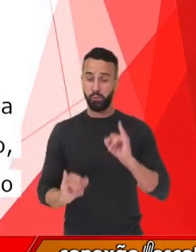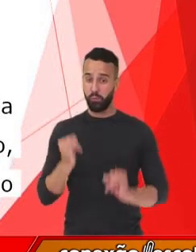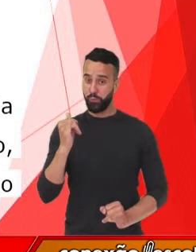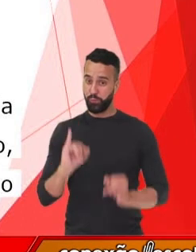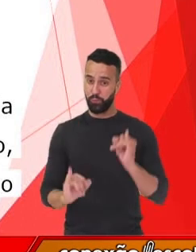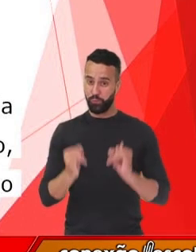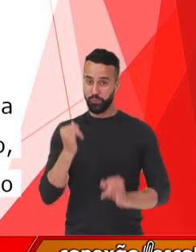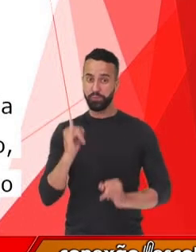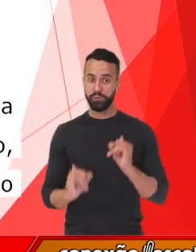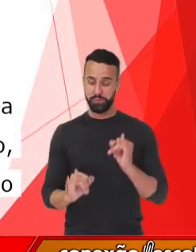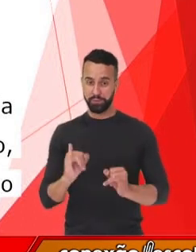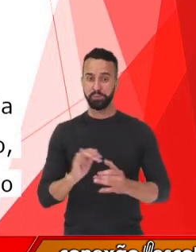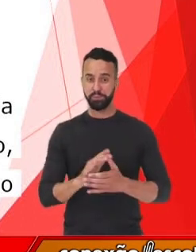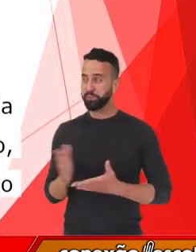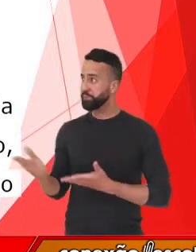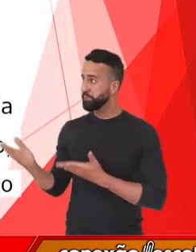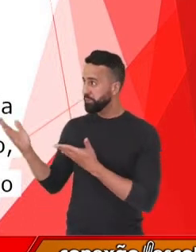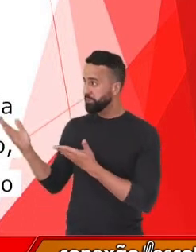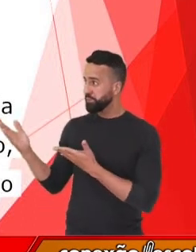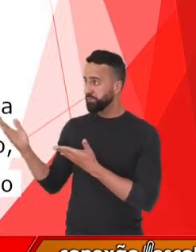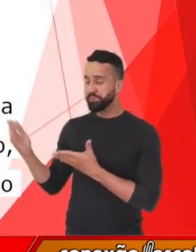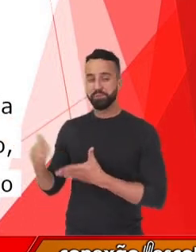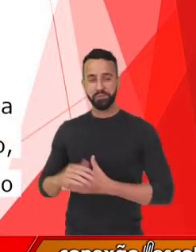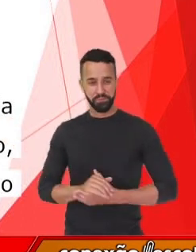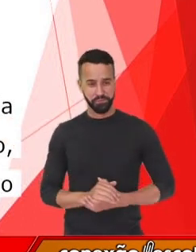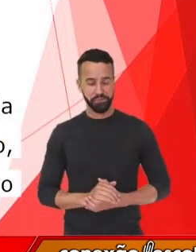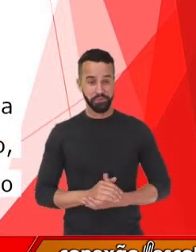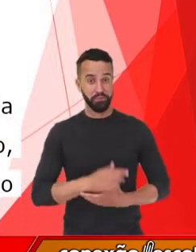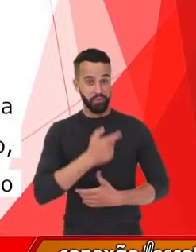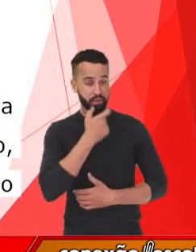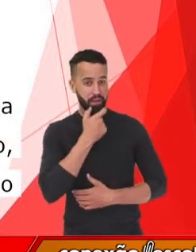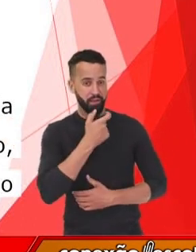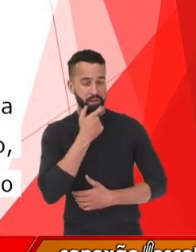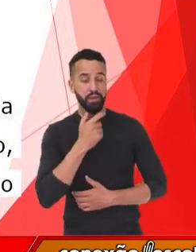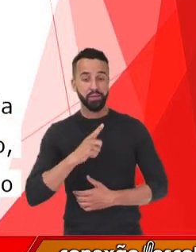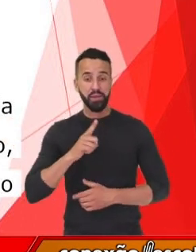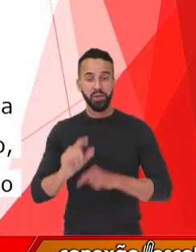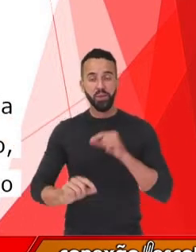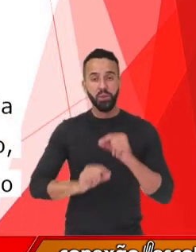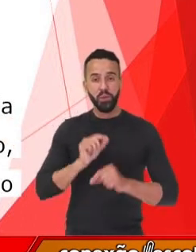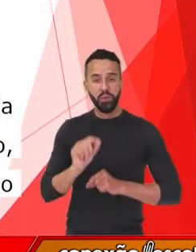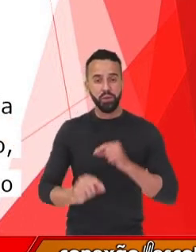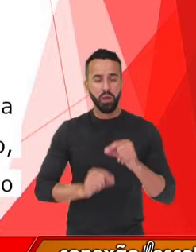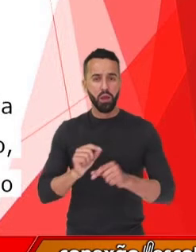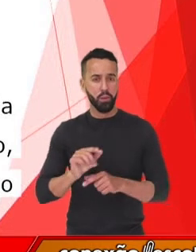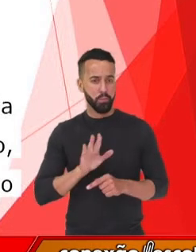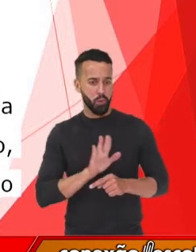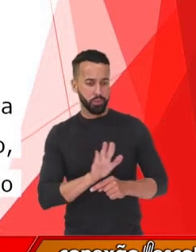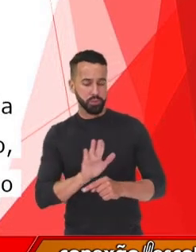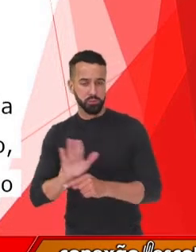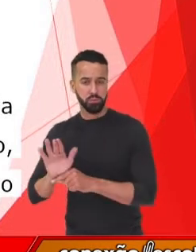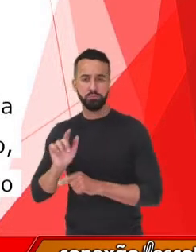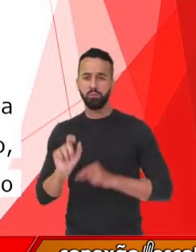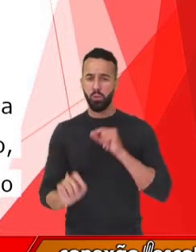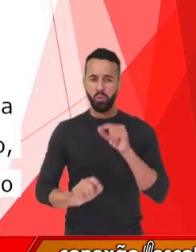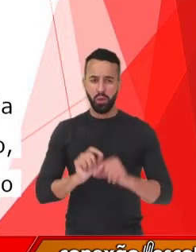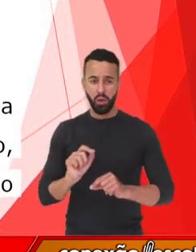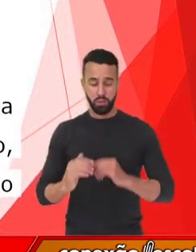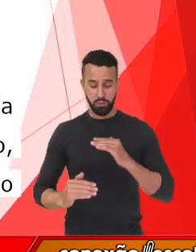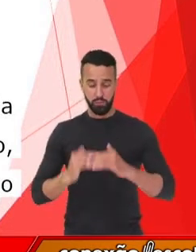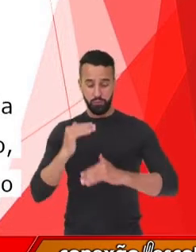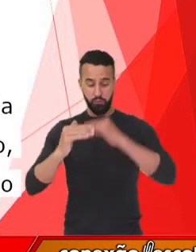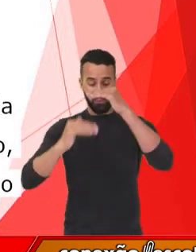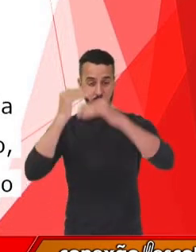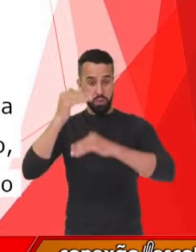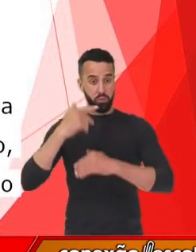como industrialismo. Já a Inglaterra adotava tarifas protecionistas,